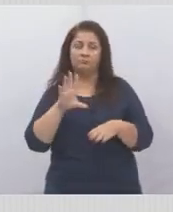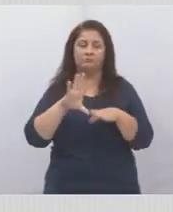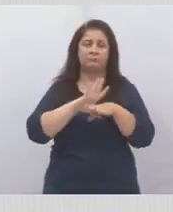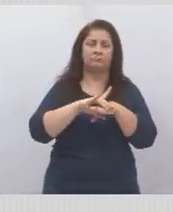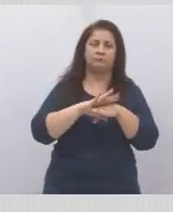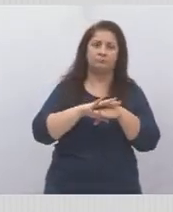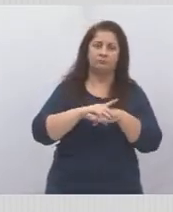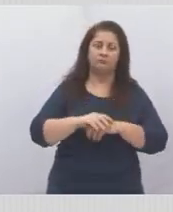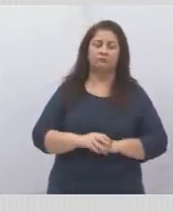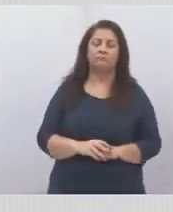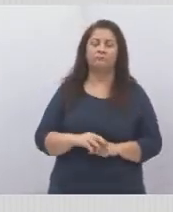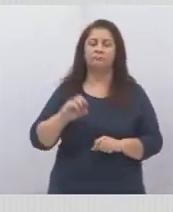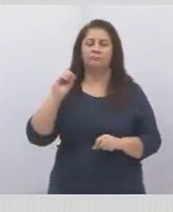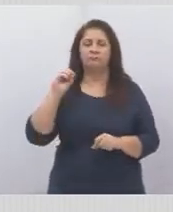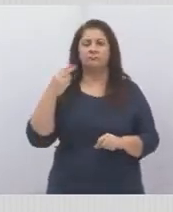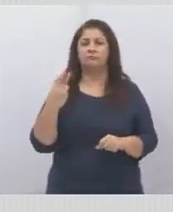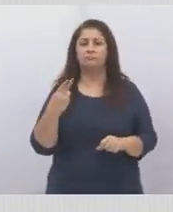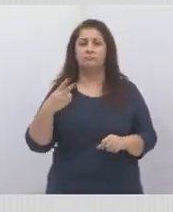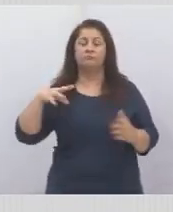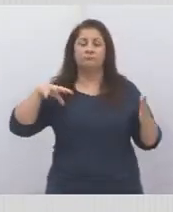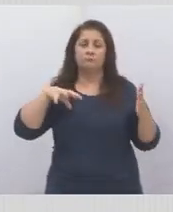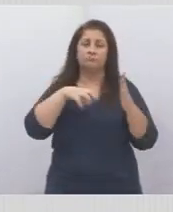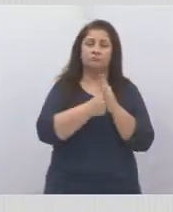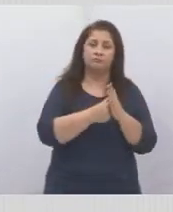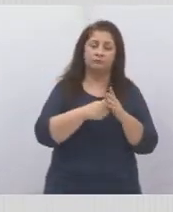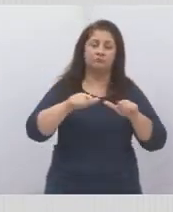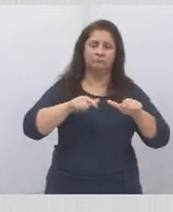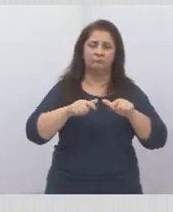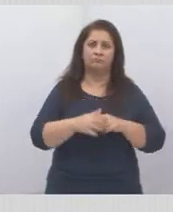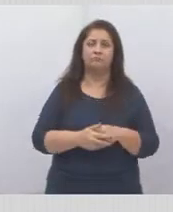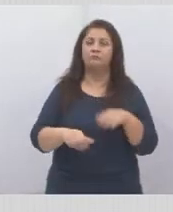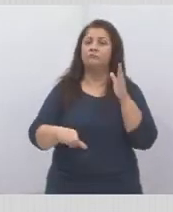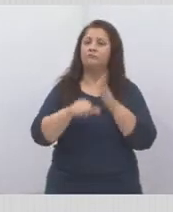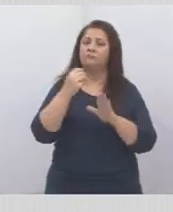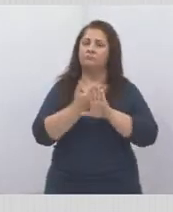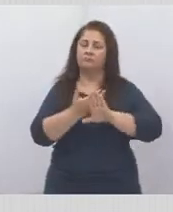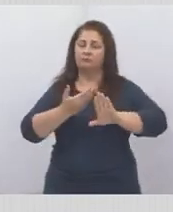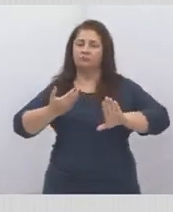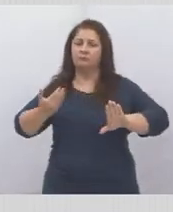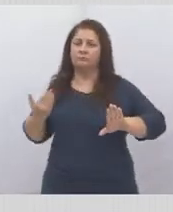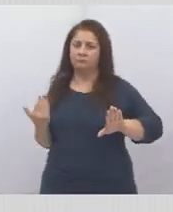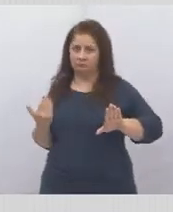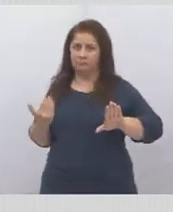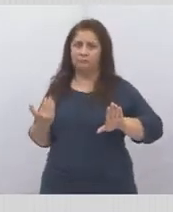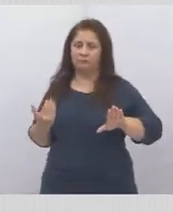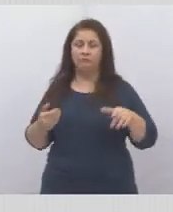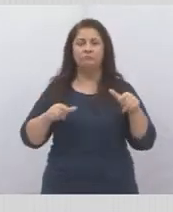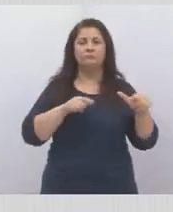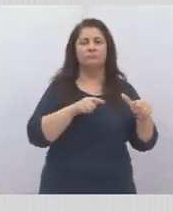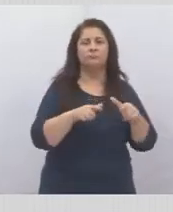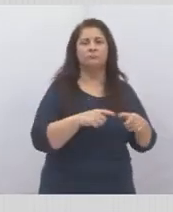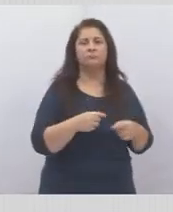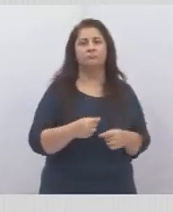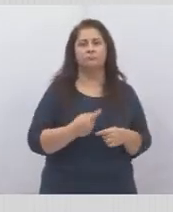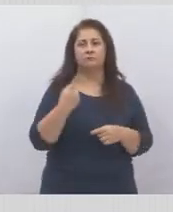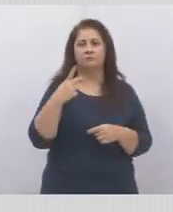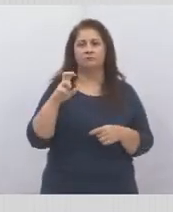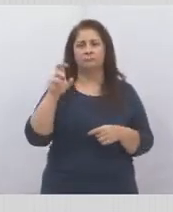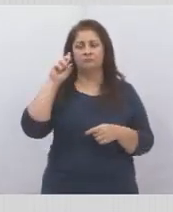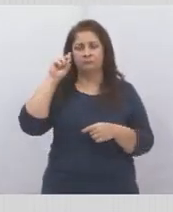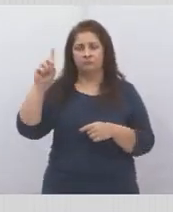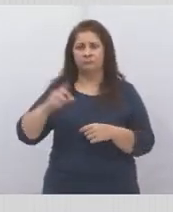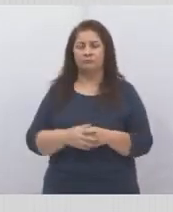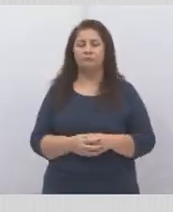até algumas tem uma doença ou um acidente de trabalho primeiro era afastada da atividade de trabalho por 15 dias